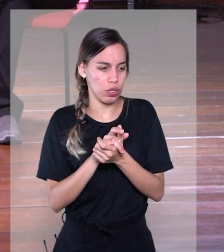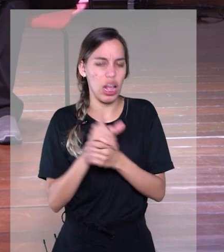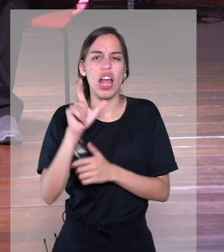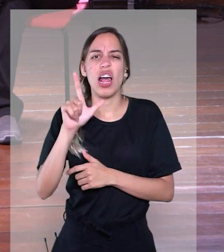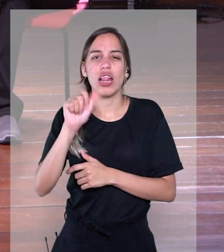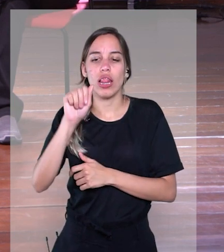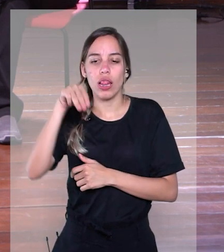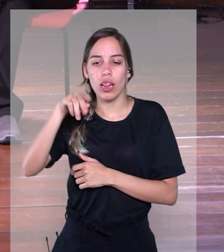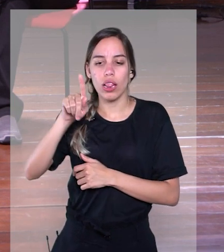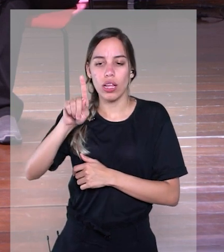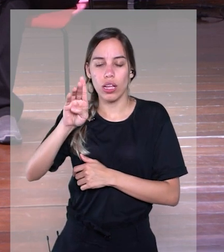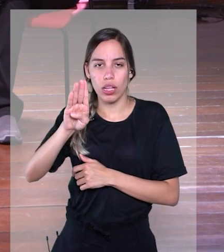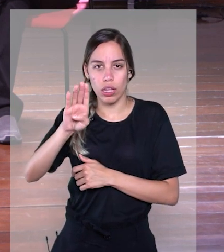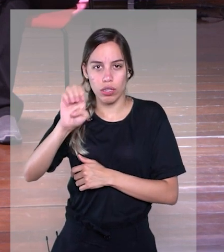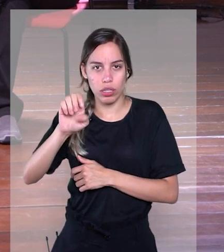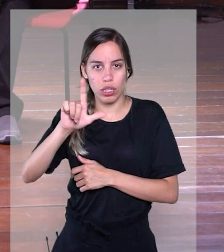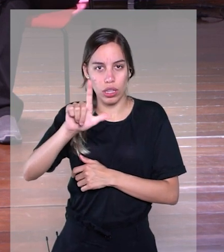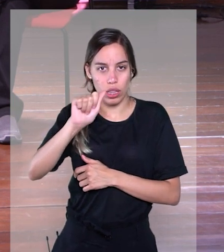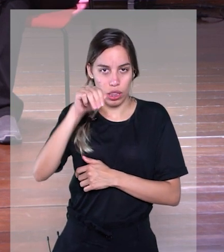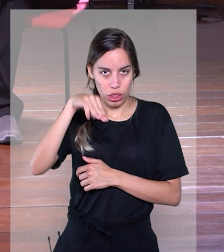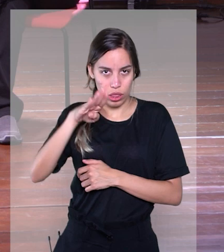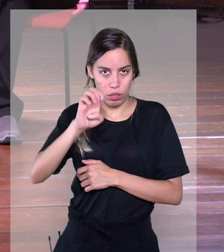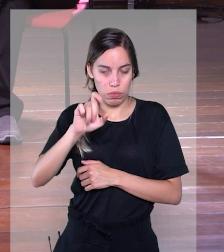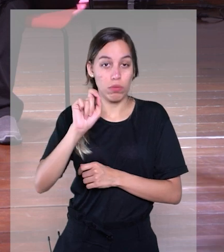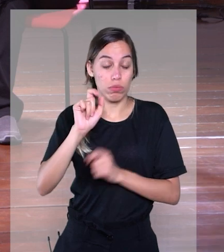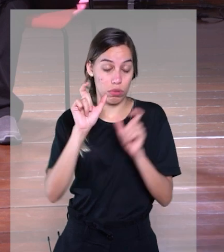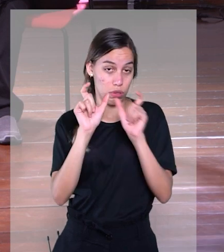no Largo do Machado. E o irmão dele